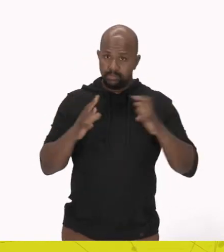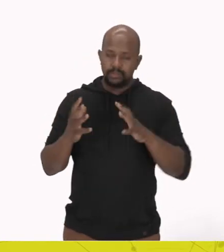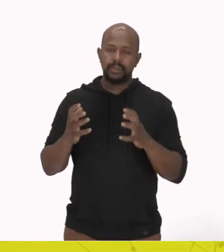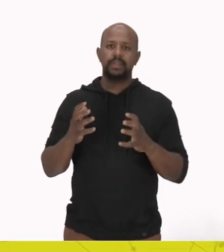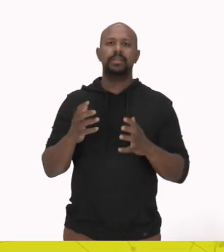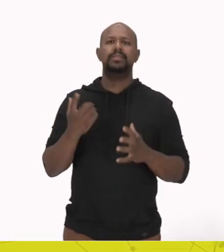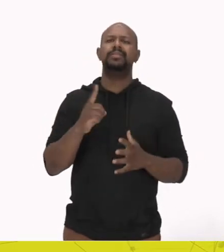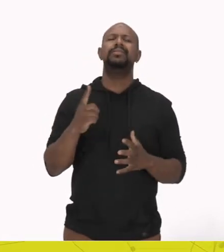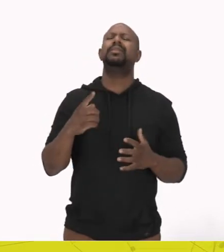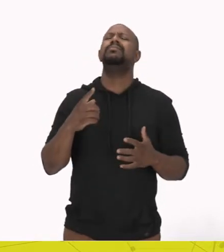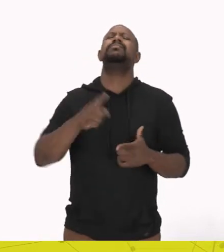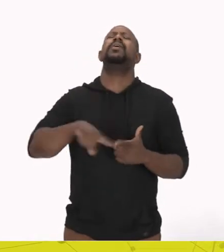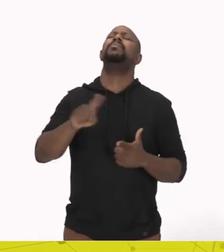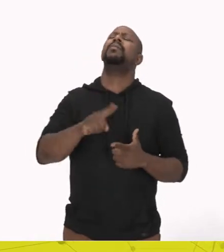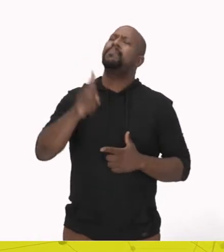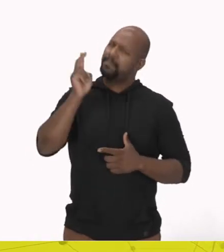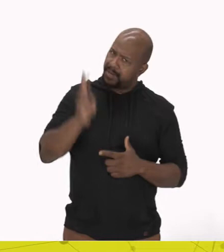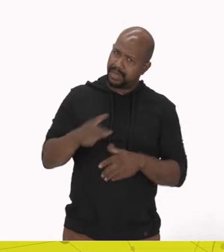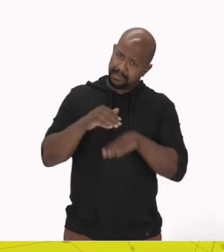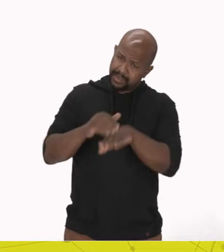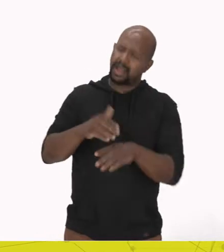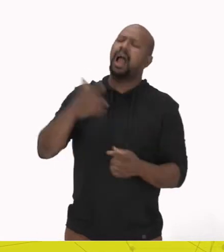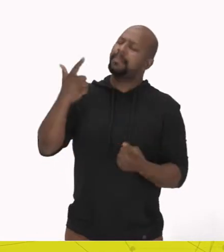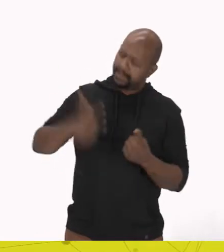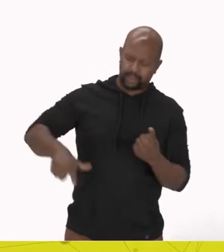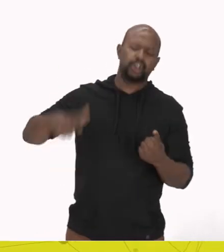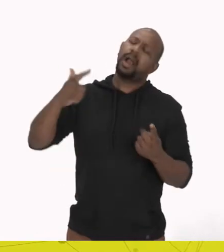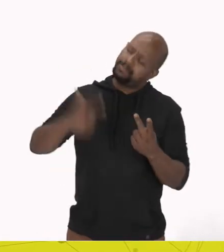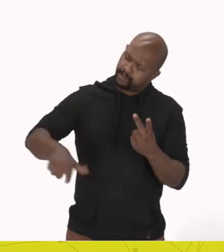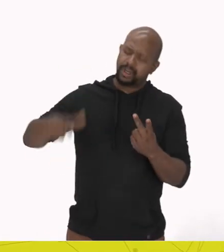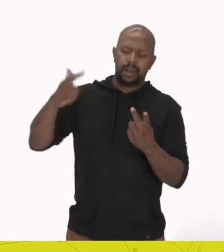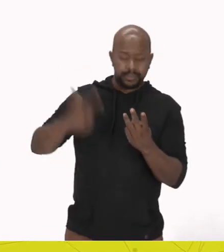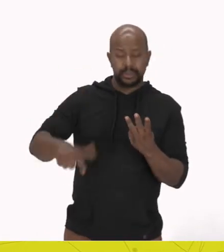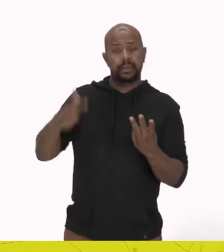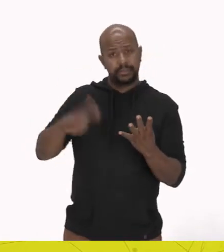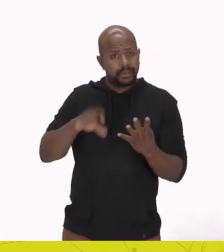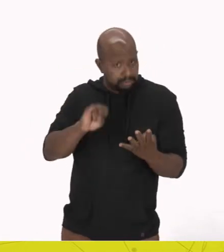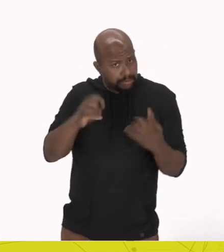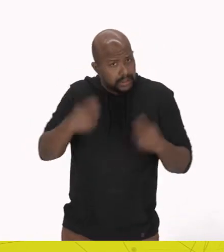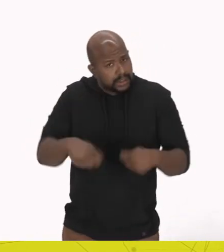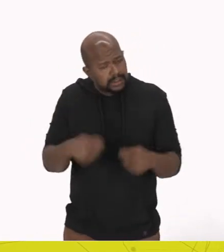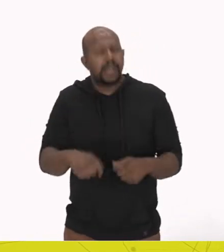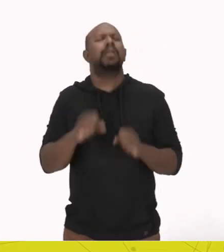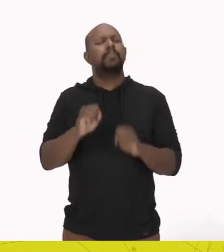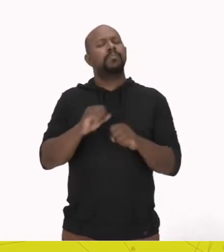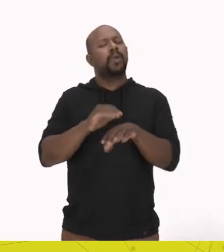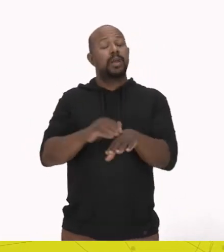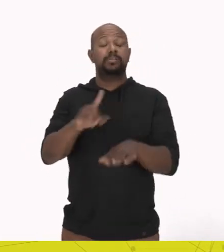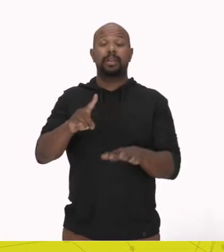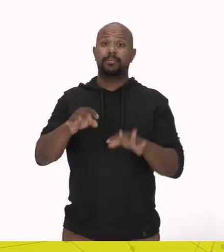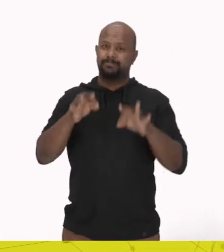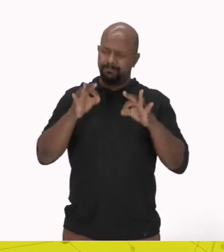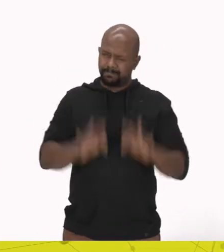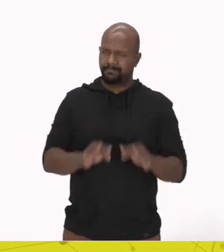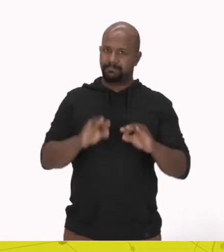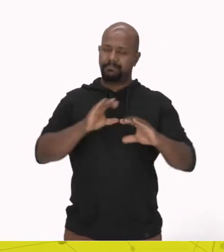gestual. E não se incomodar de repetir a mesma mensagem mais de uma vez, se isso for necessário